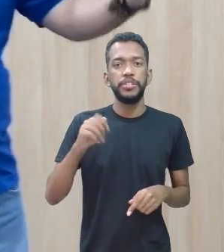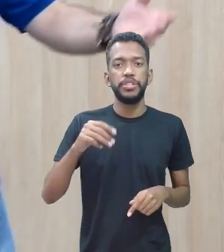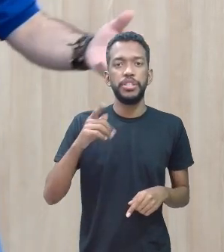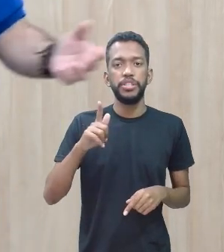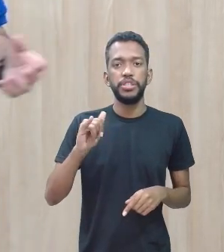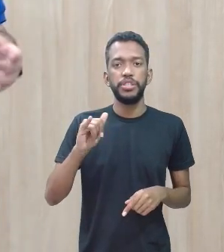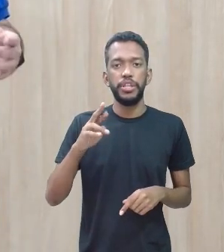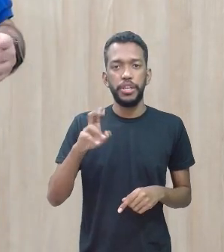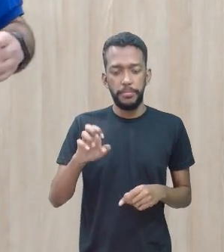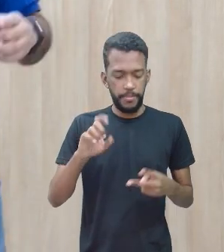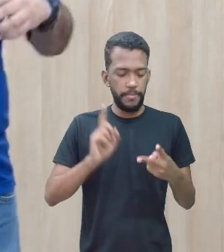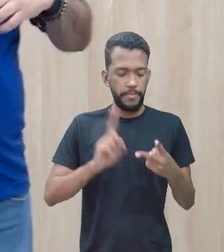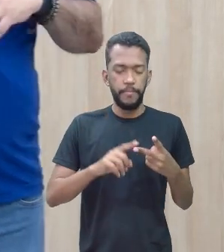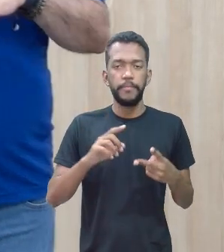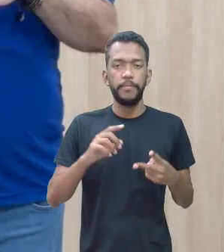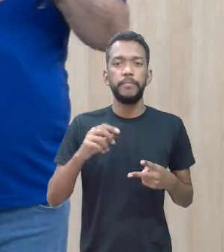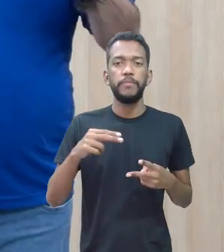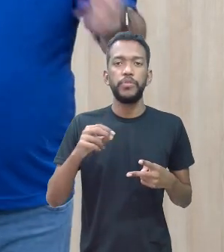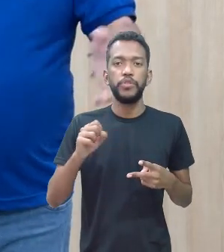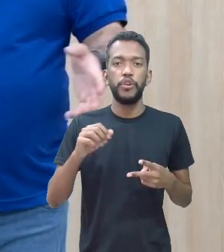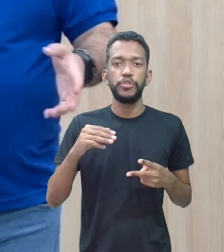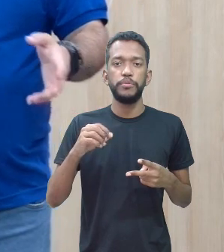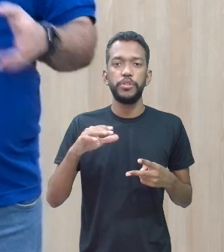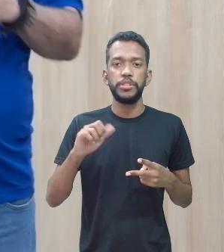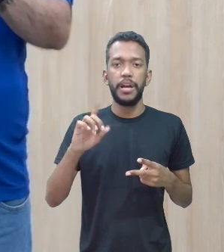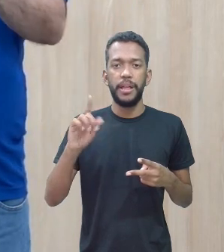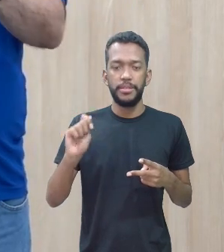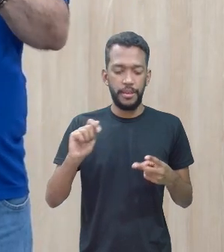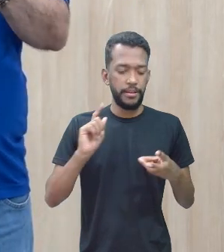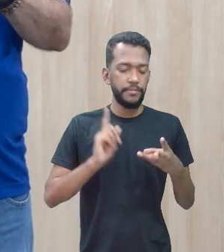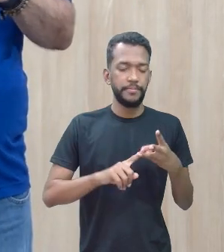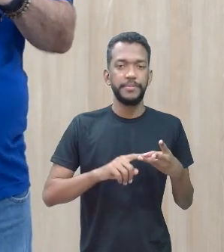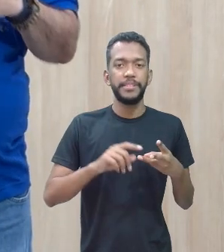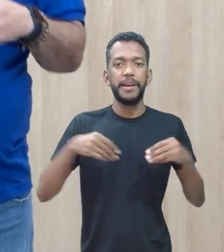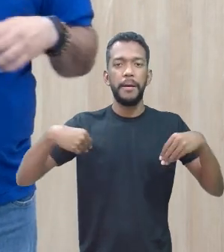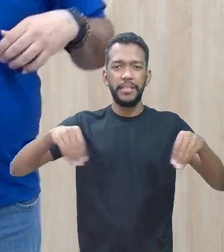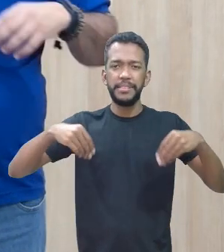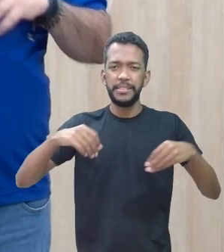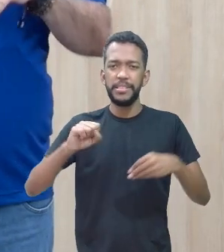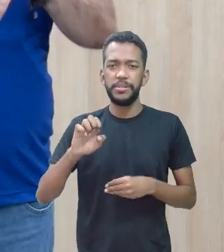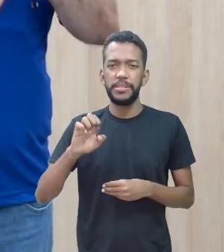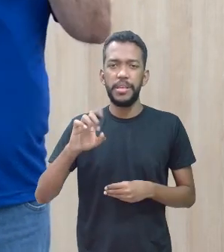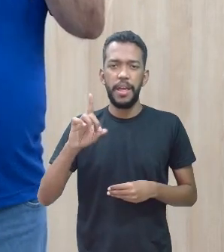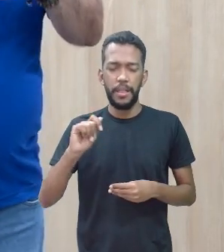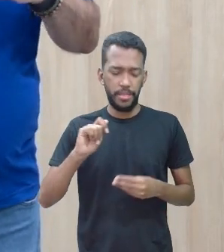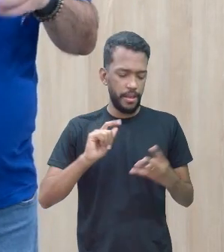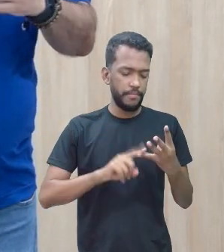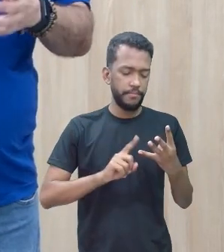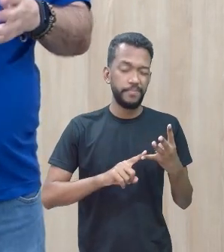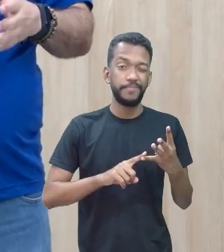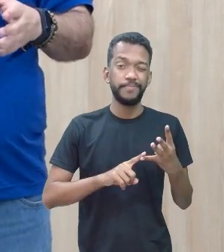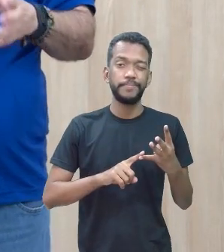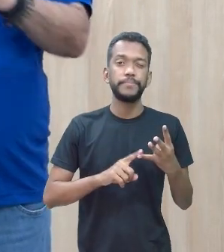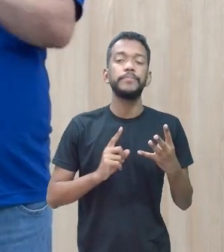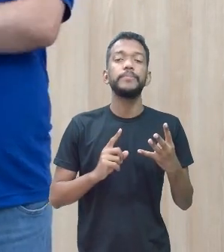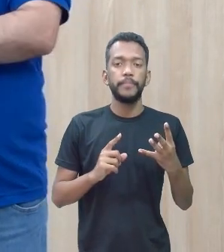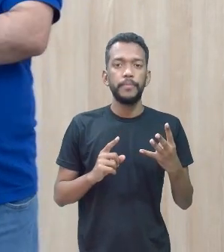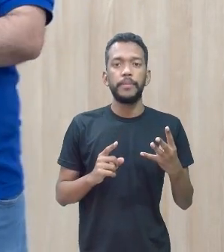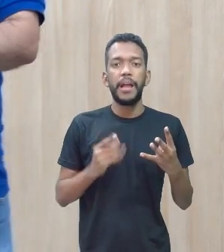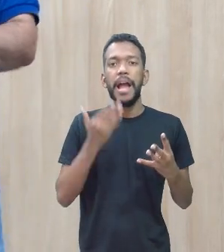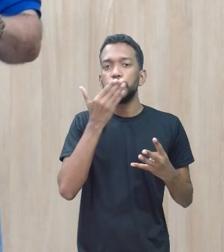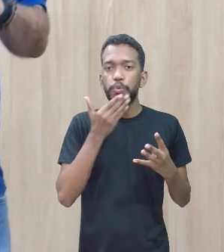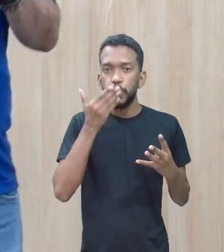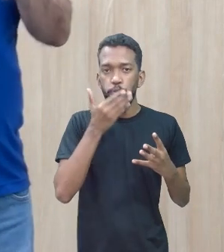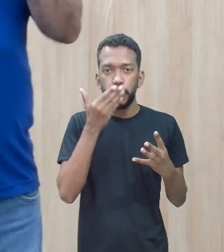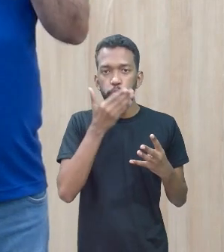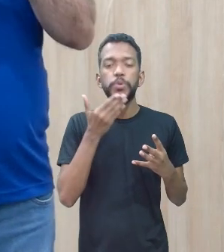a seda, o próprio açúcar, né, que eles vão começar a negociar mais na frente, né, com aquela